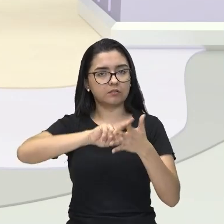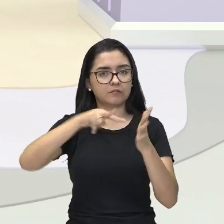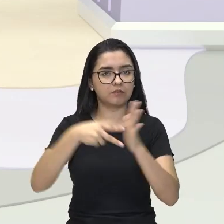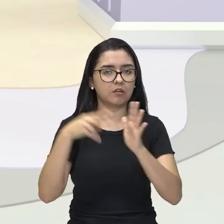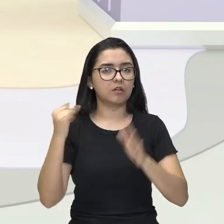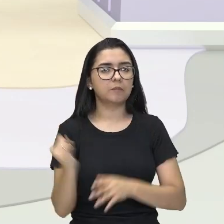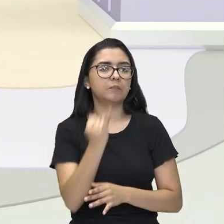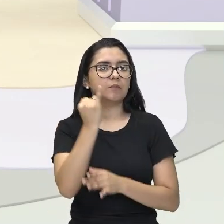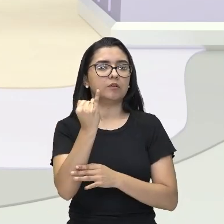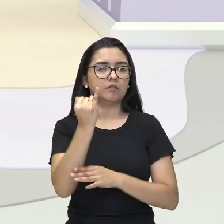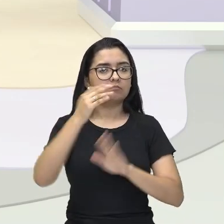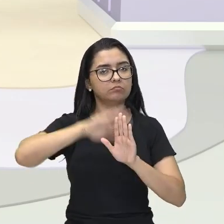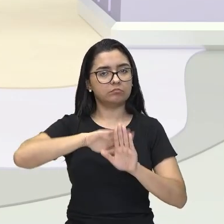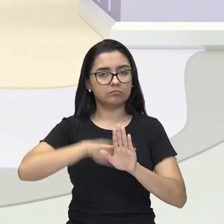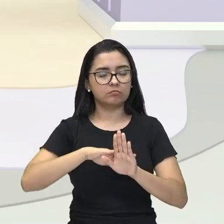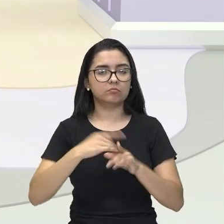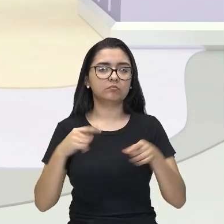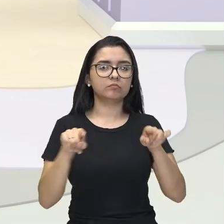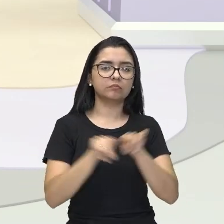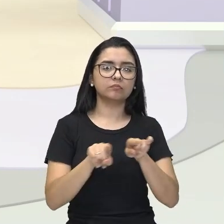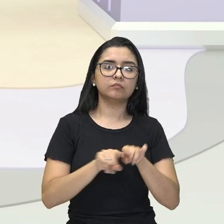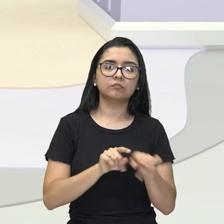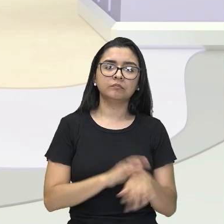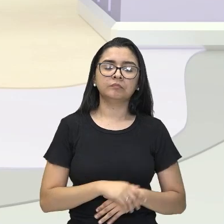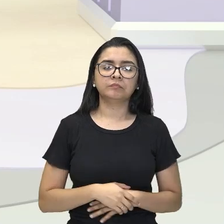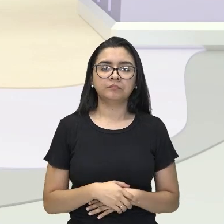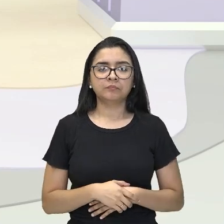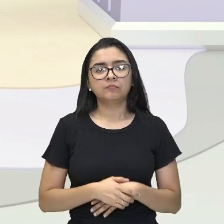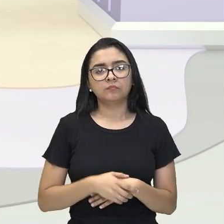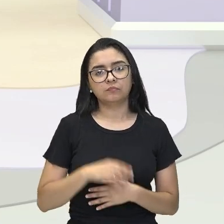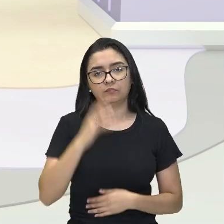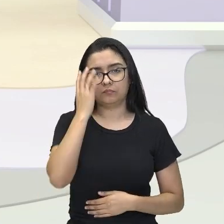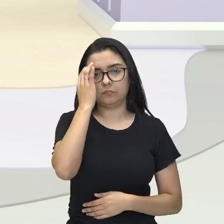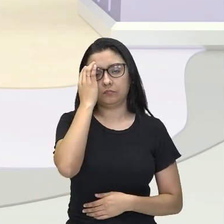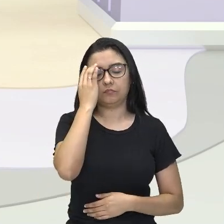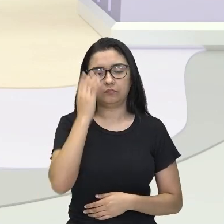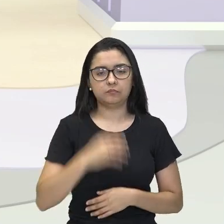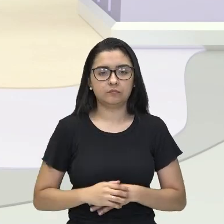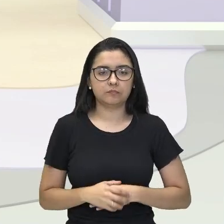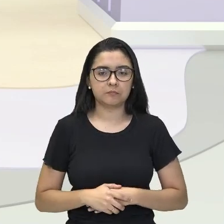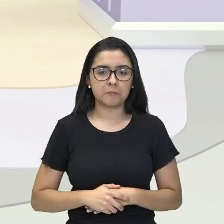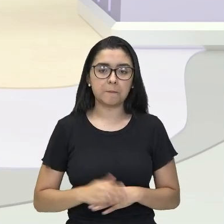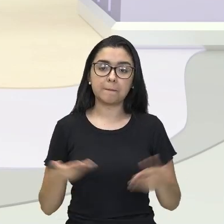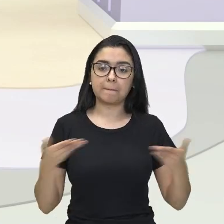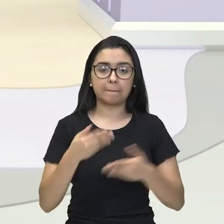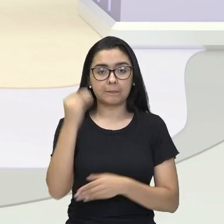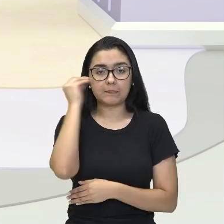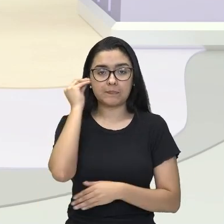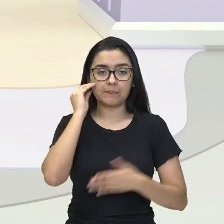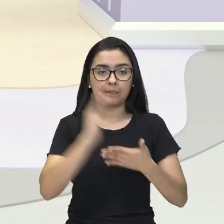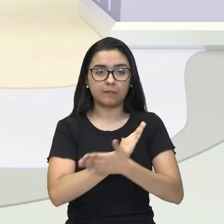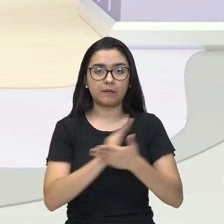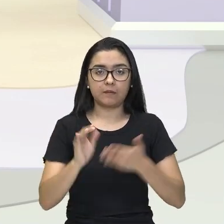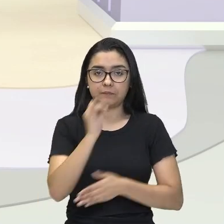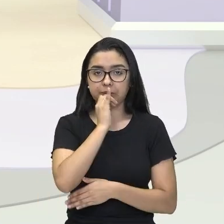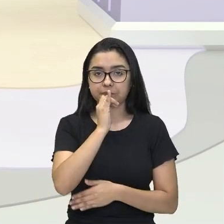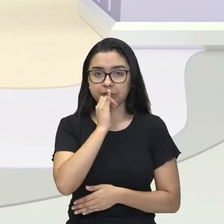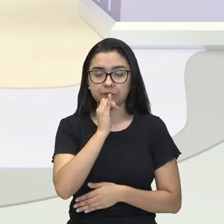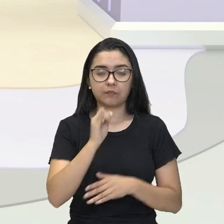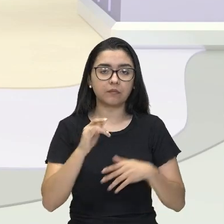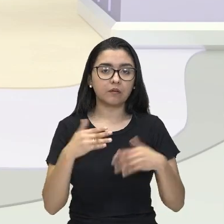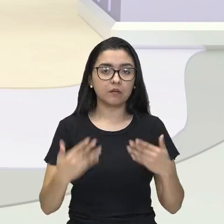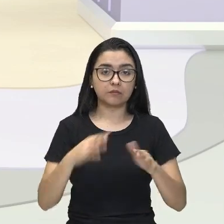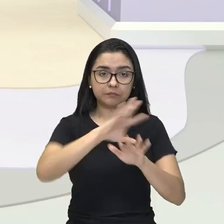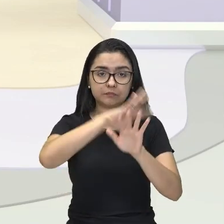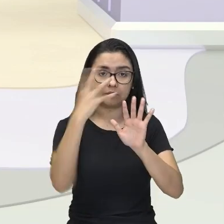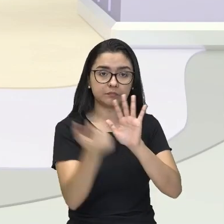uma mensagem muito forte para aquela pessoa. Vamos ver agora alguns exemplos de símbolos